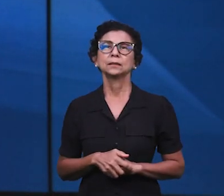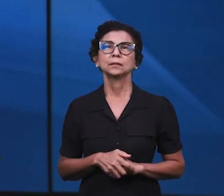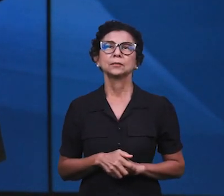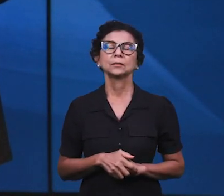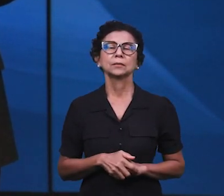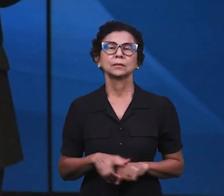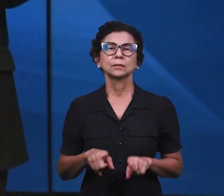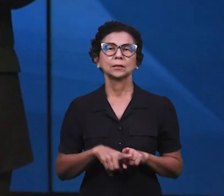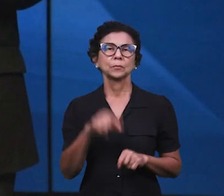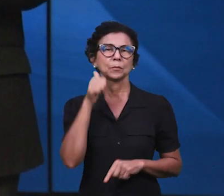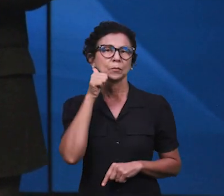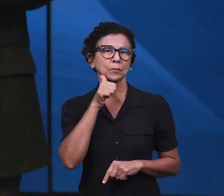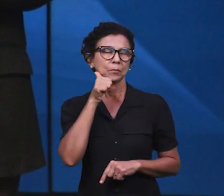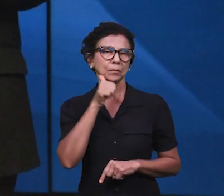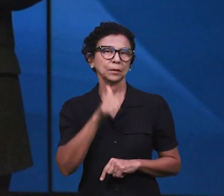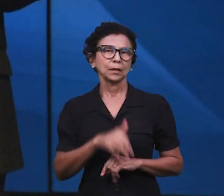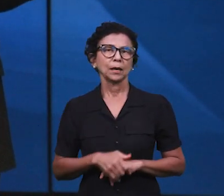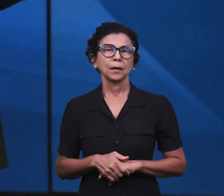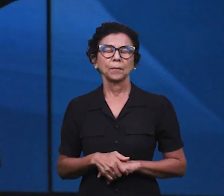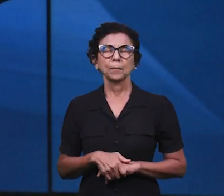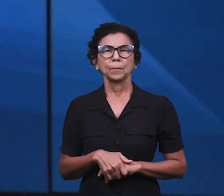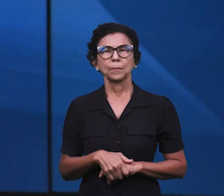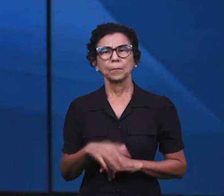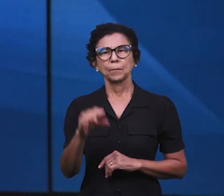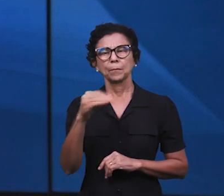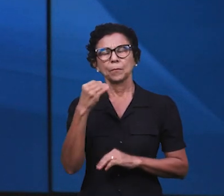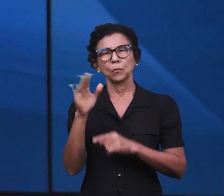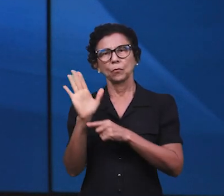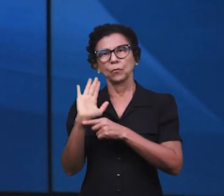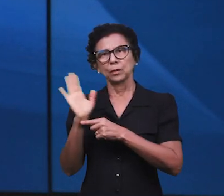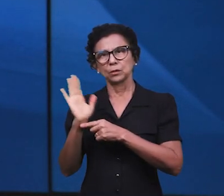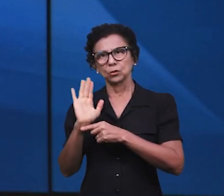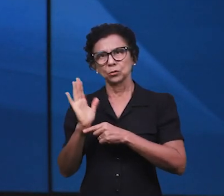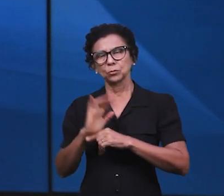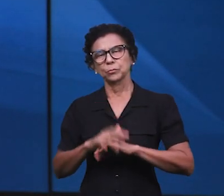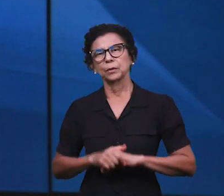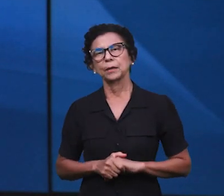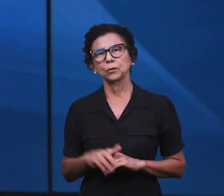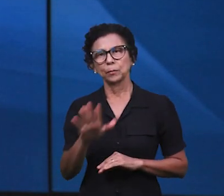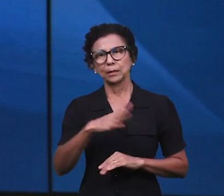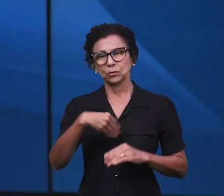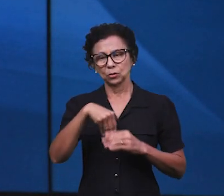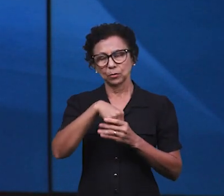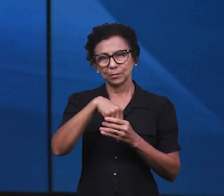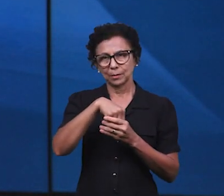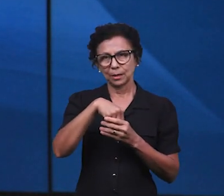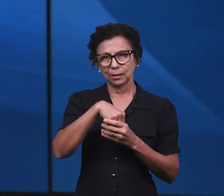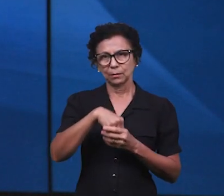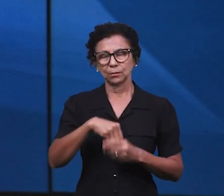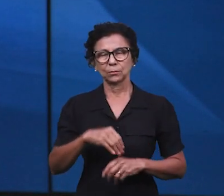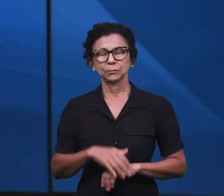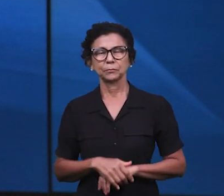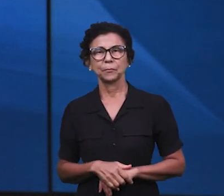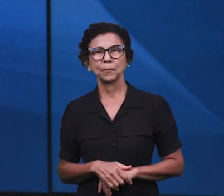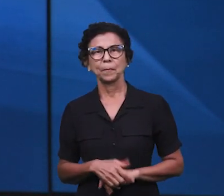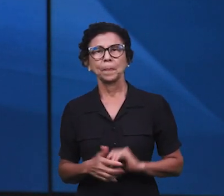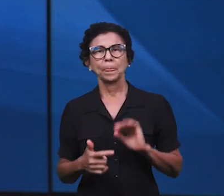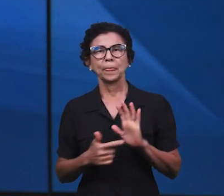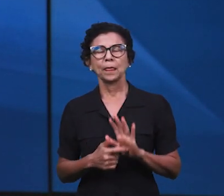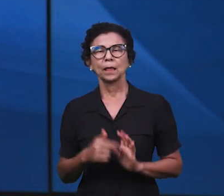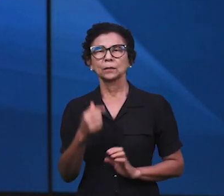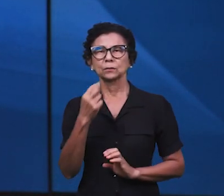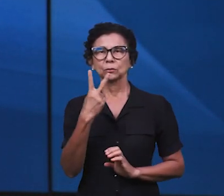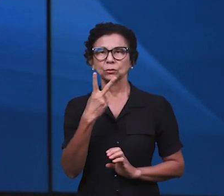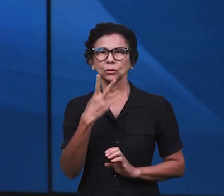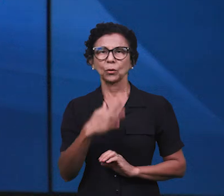a irmã Keliane Gomes enviou ali um vídeo lá de Vitória da Conquista, né? Ela enviou um vídeo mostrando ali